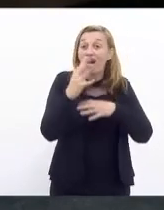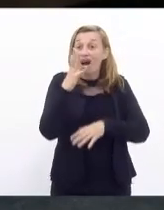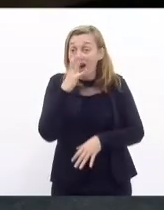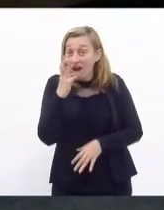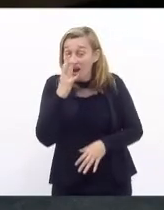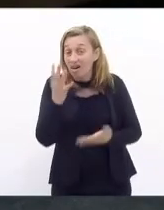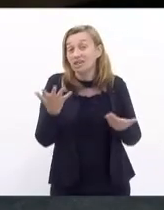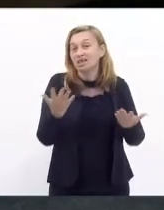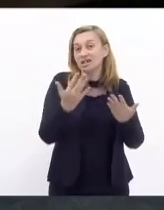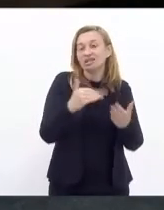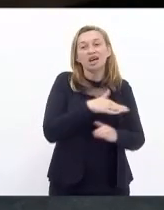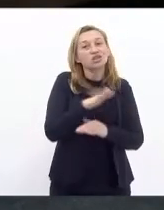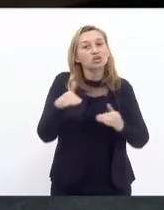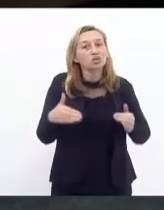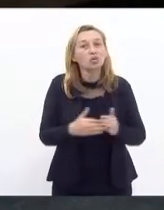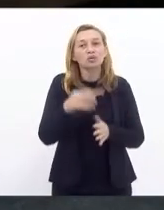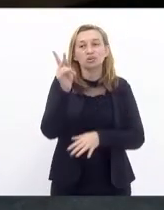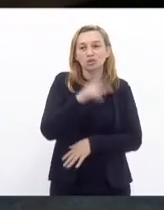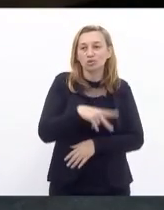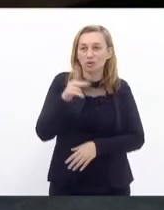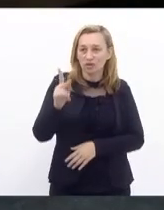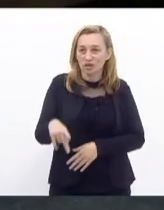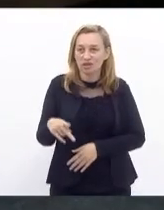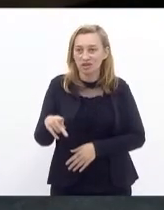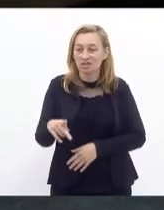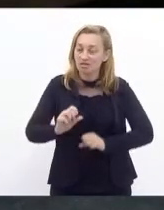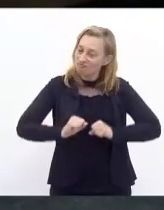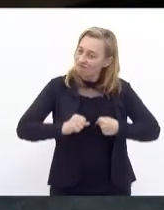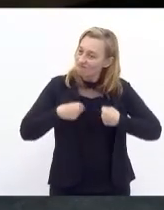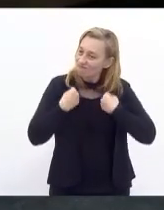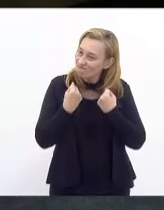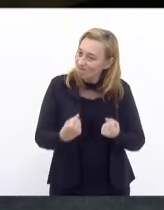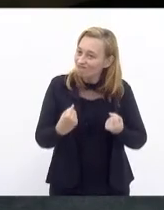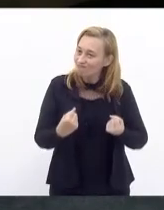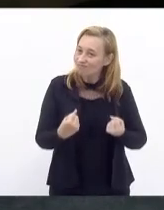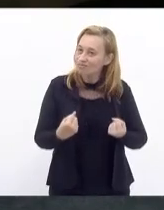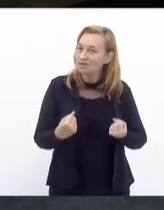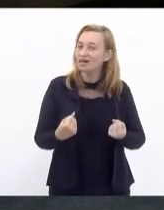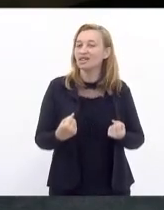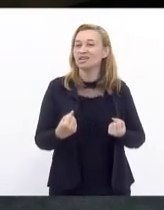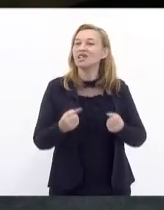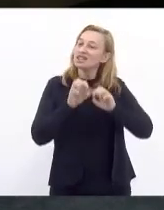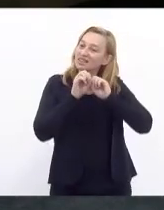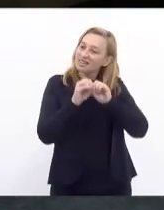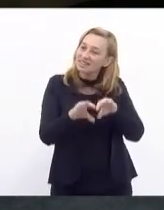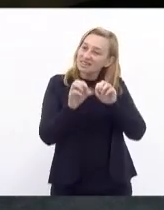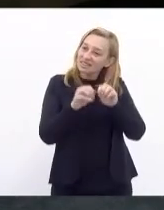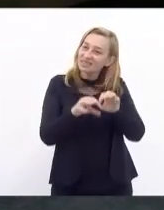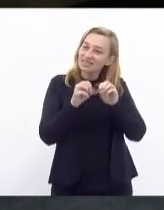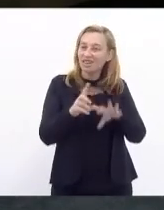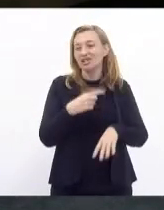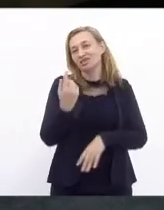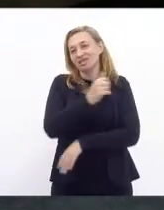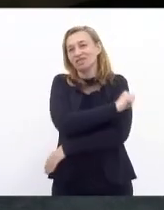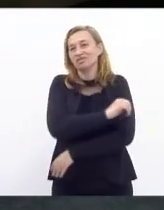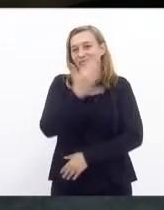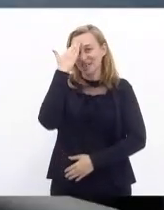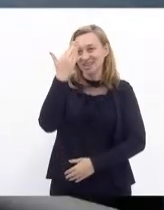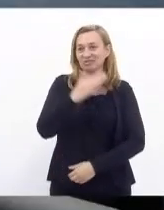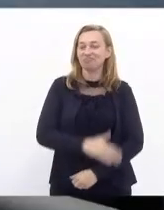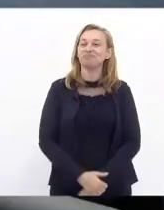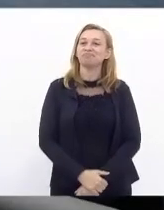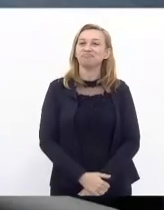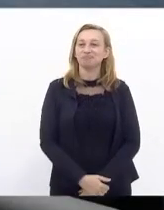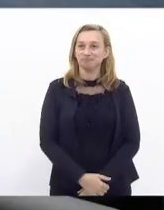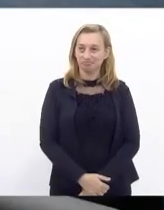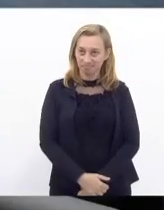e gratidão a todos os professores que se dedicam a acolher e ensinar os nossos alunos. Muito obrigado.